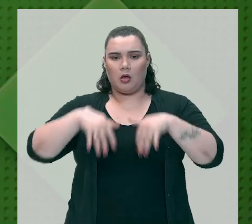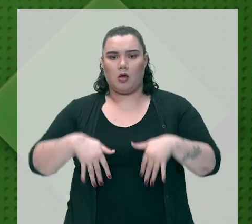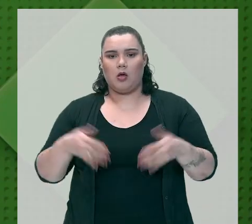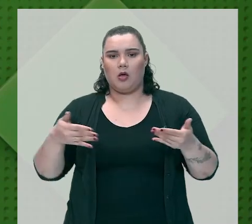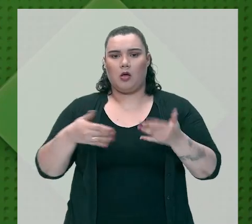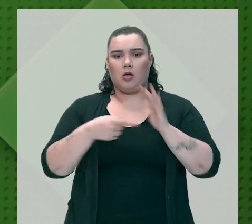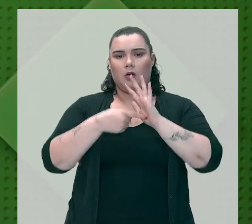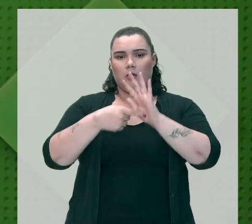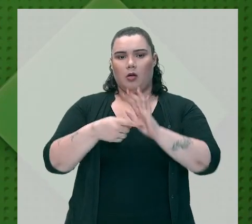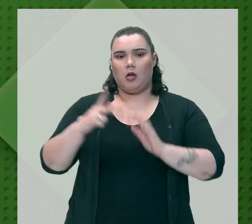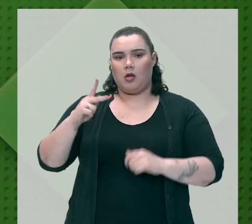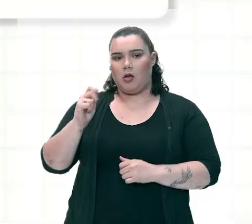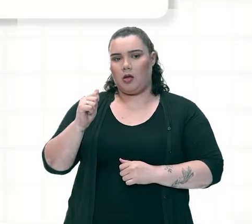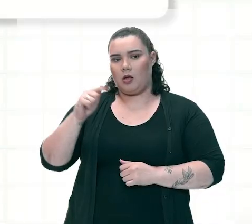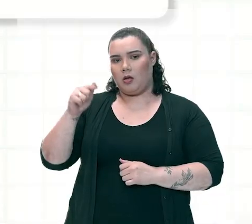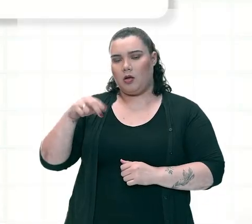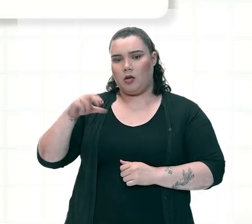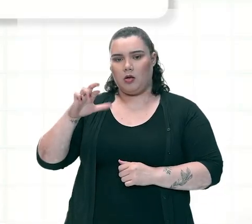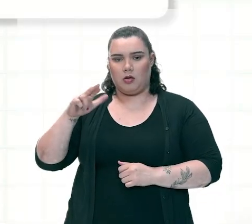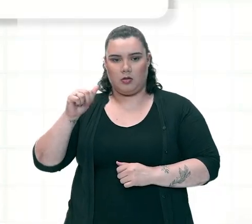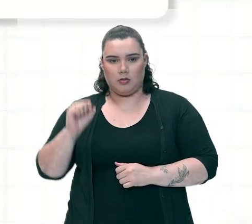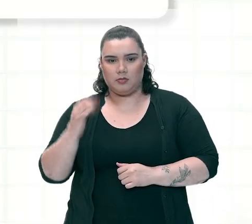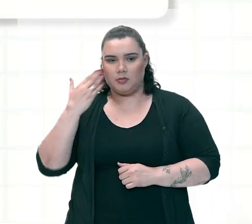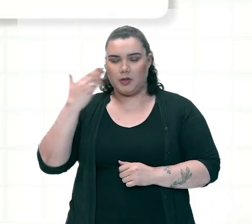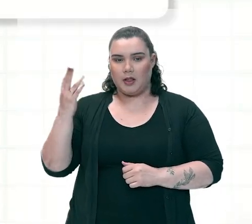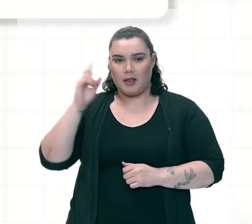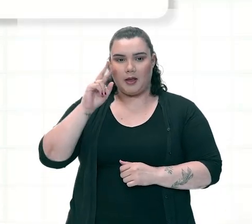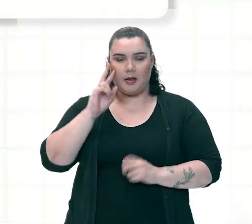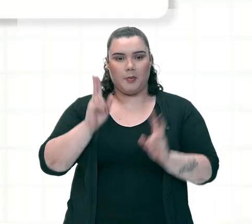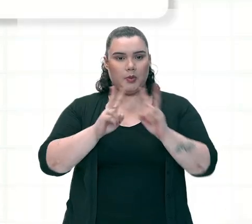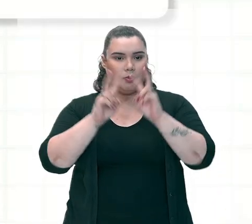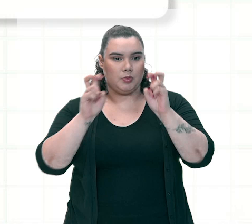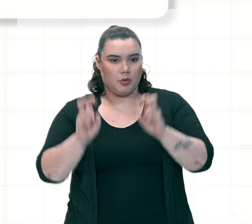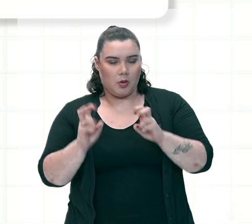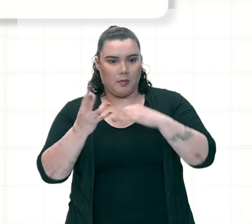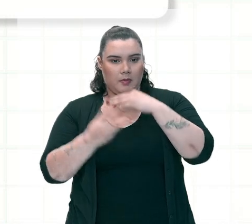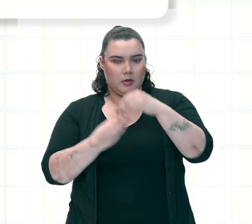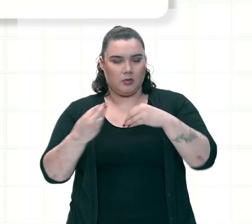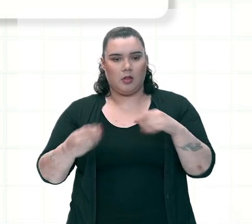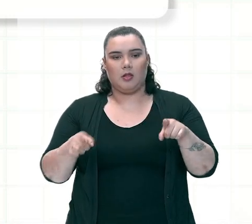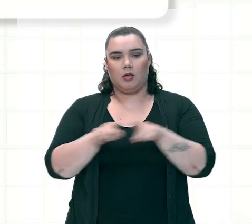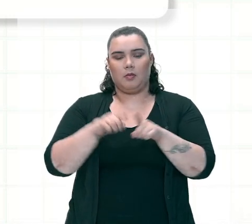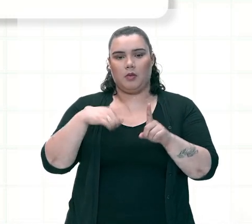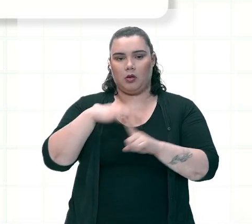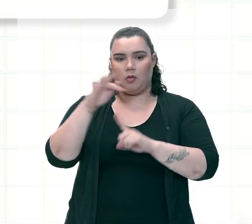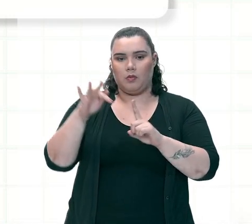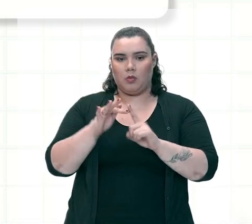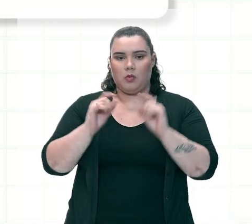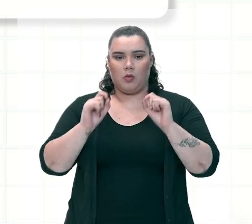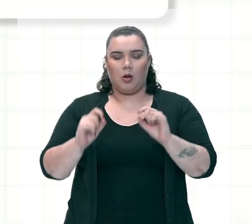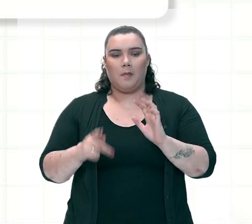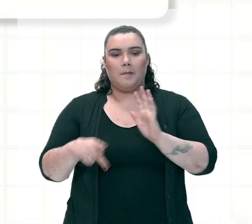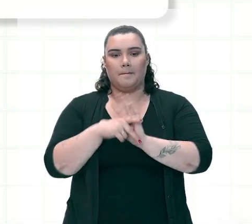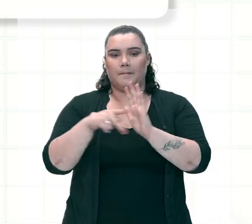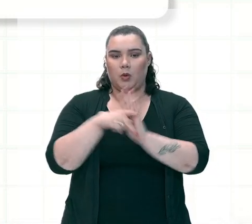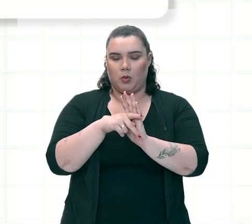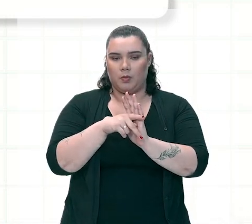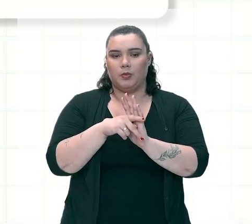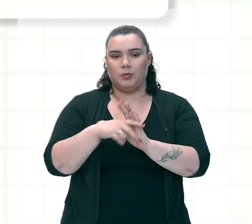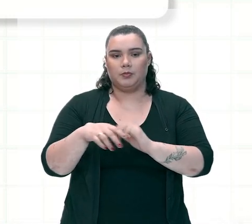gente vai observar agora o pâncreas, né? Que a gente viu que ele é uma glândula mista, mas ele também tem a sua função como